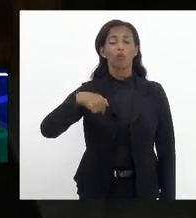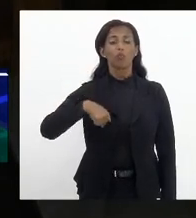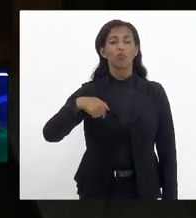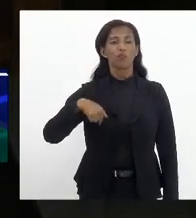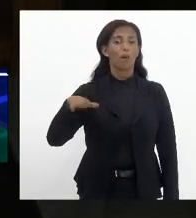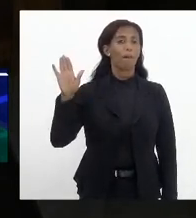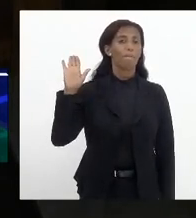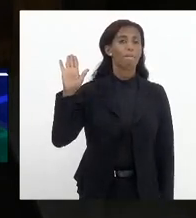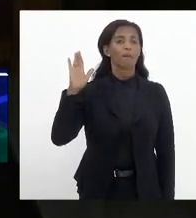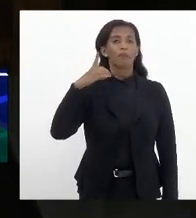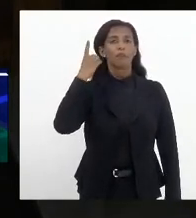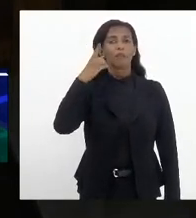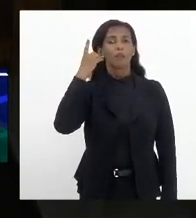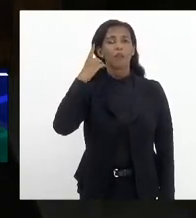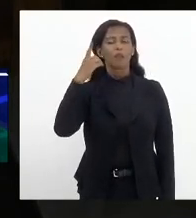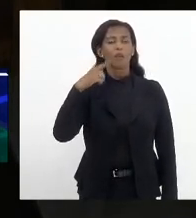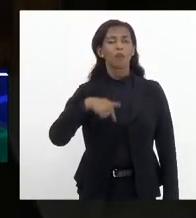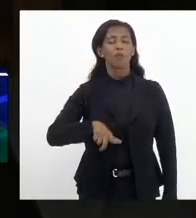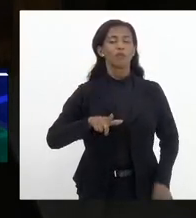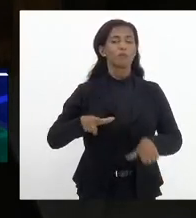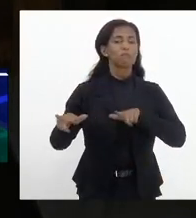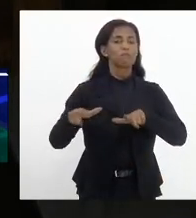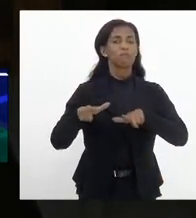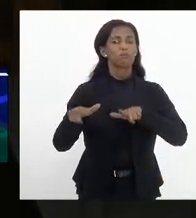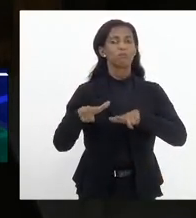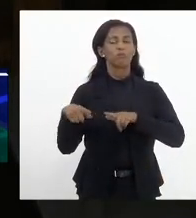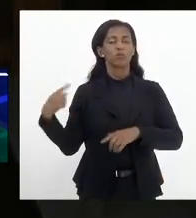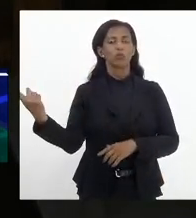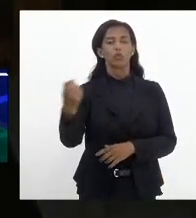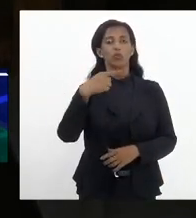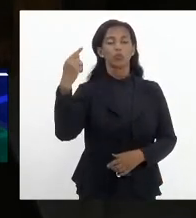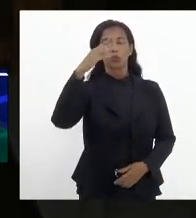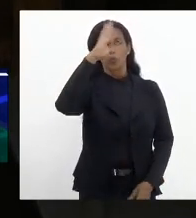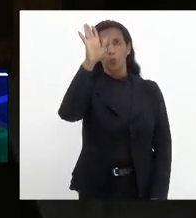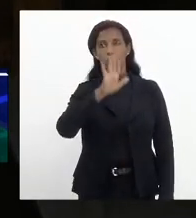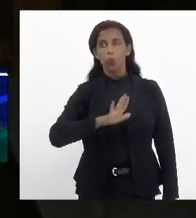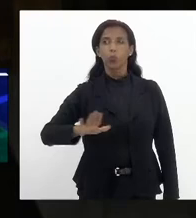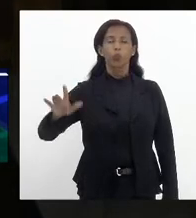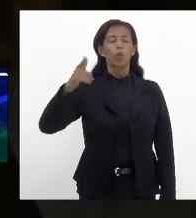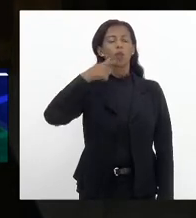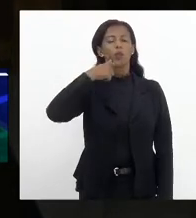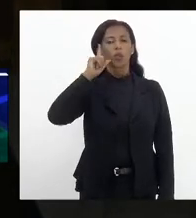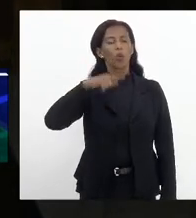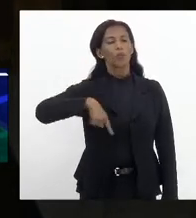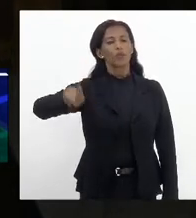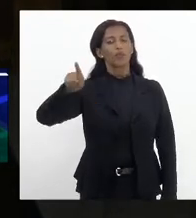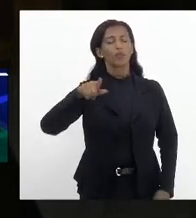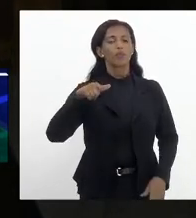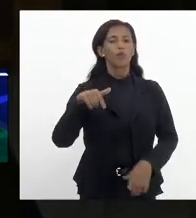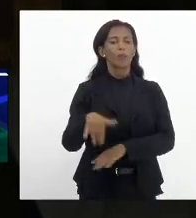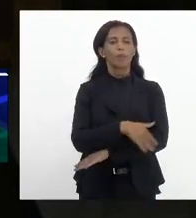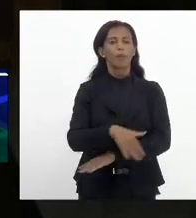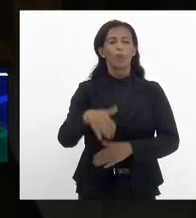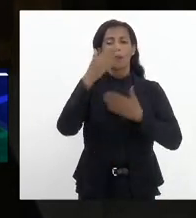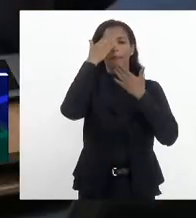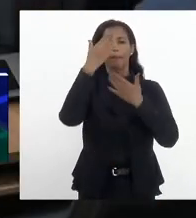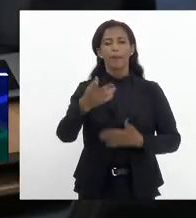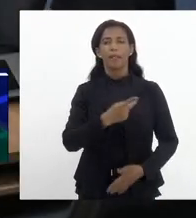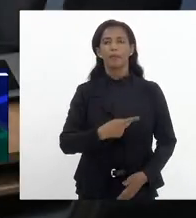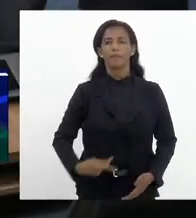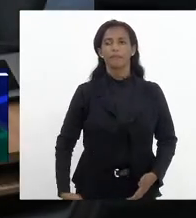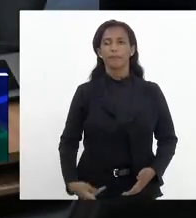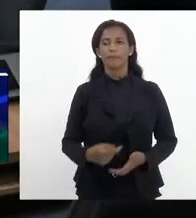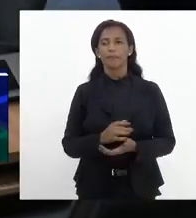deputado estadual, serei empregado de todos os brasileiros que ontem estiveram às ruas. Muito obrigado, senhor presidente.